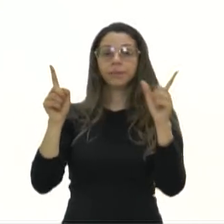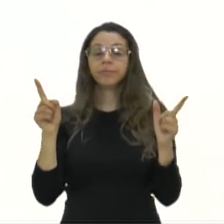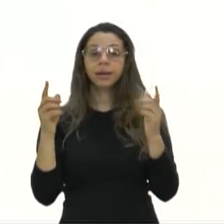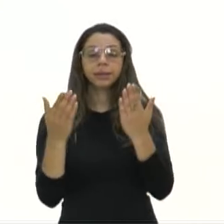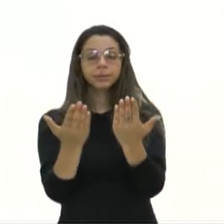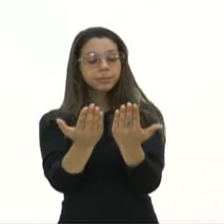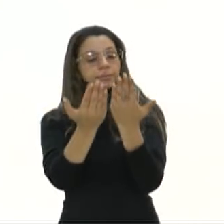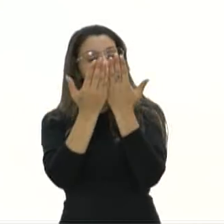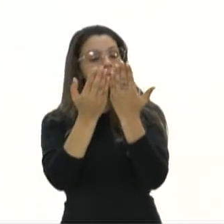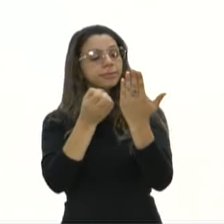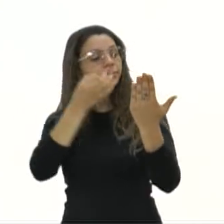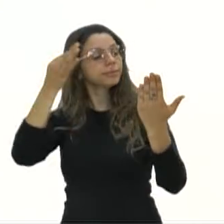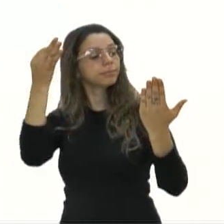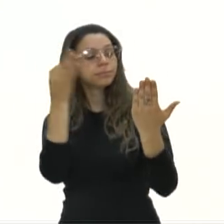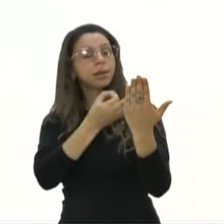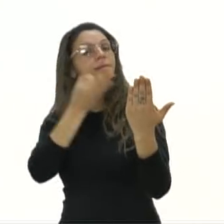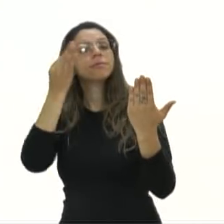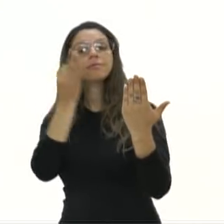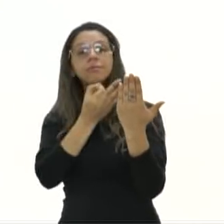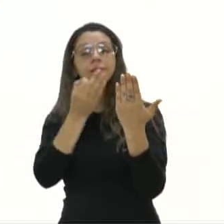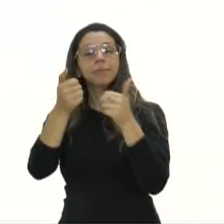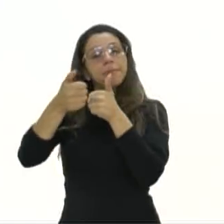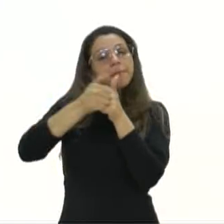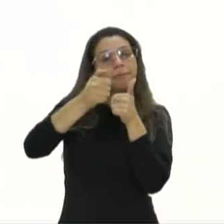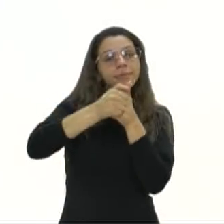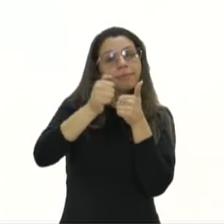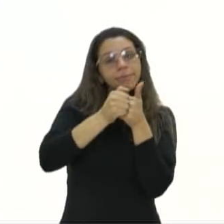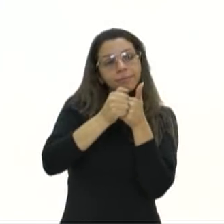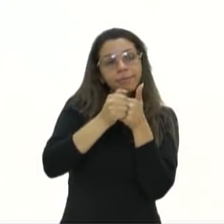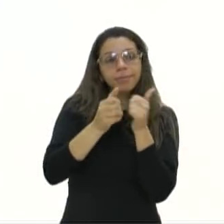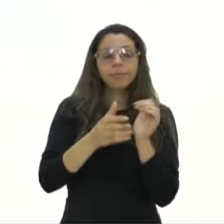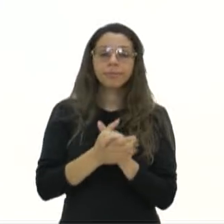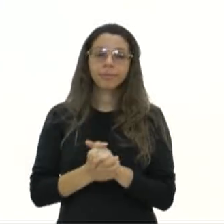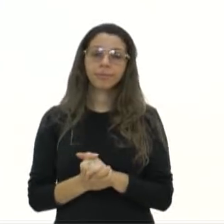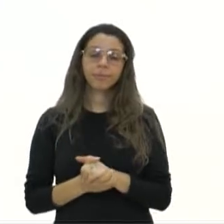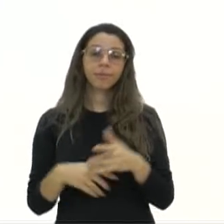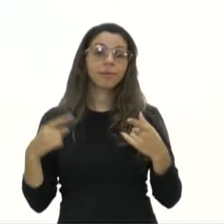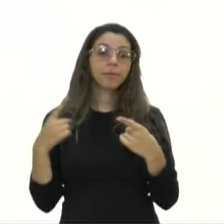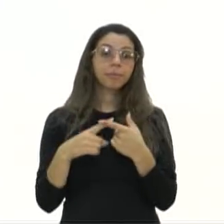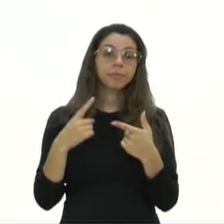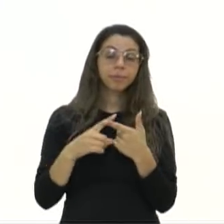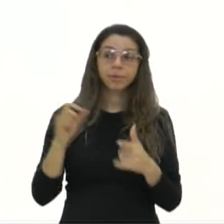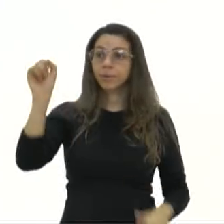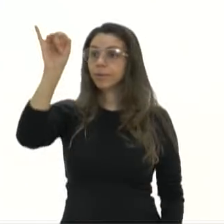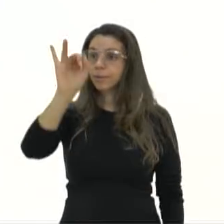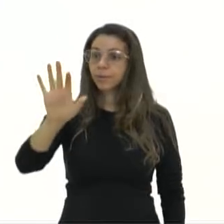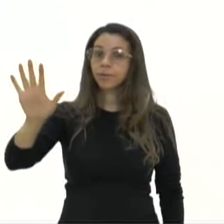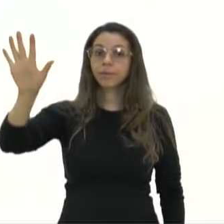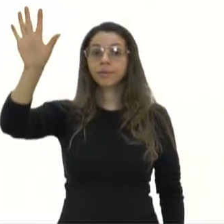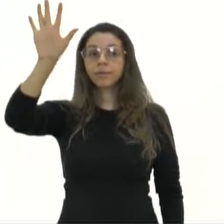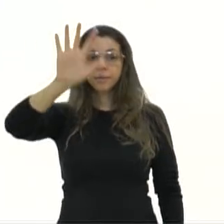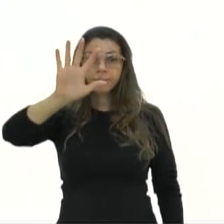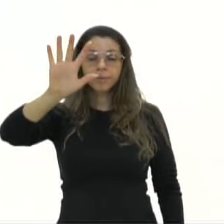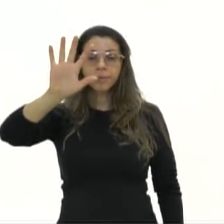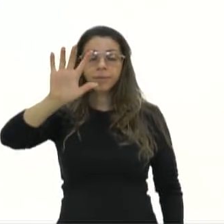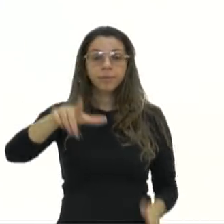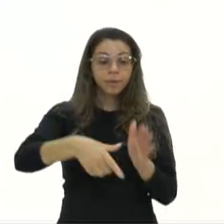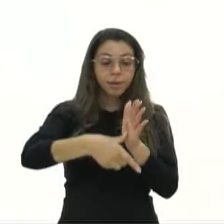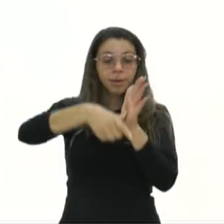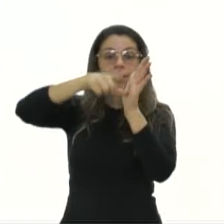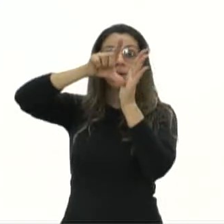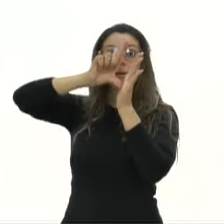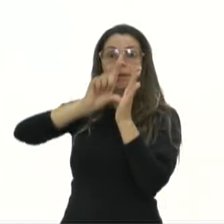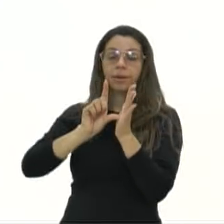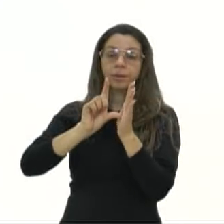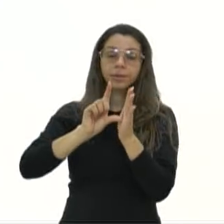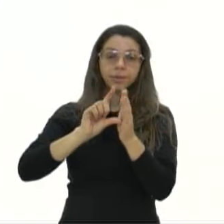enxerga muito bem o que está perto. Isto ocorre porque a imagem ela é formada antes